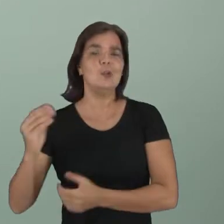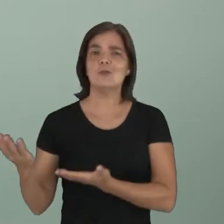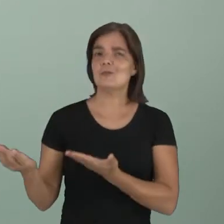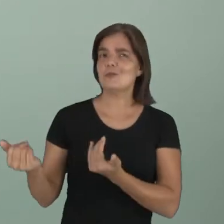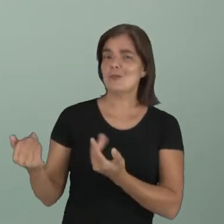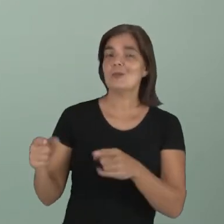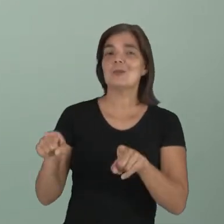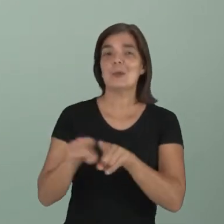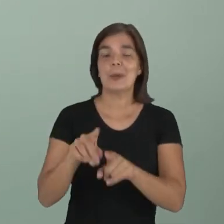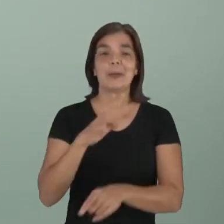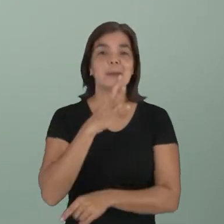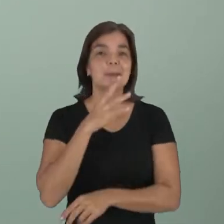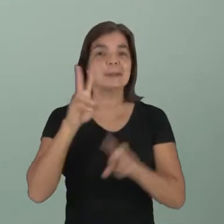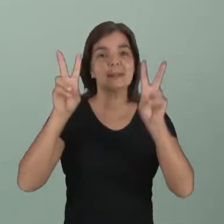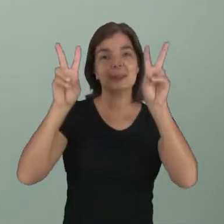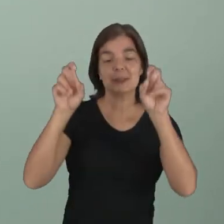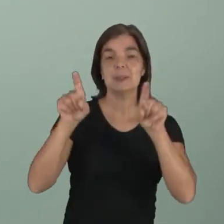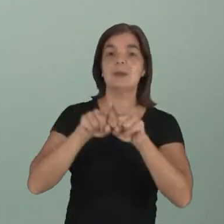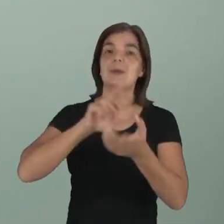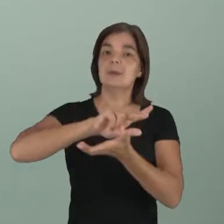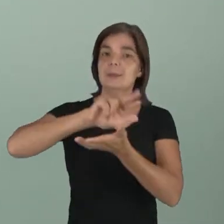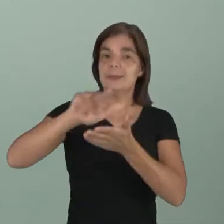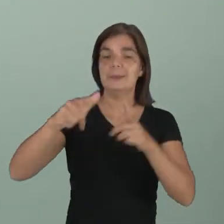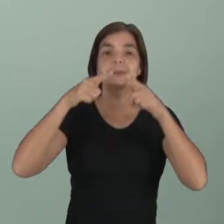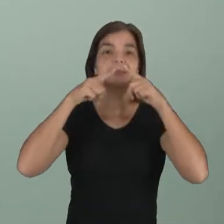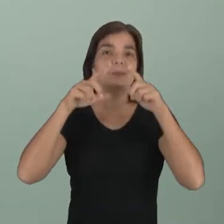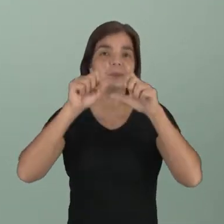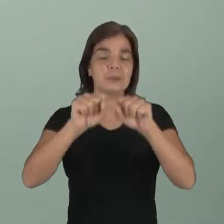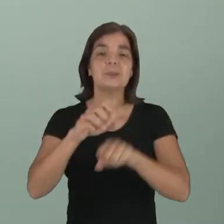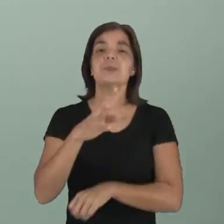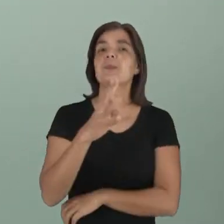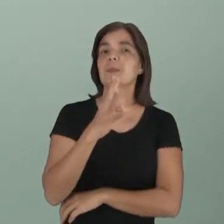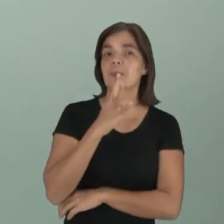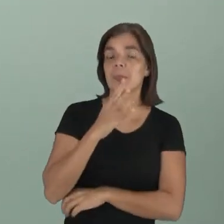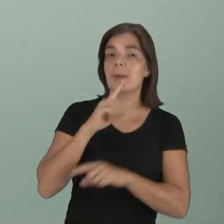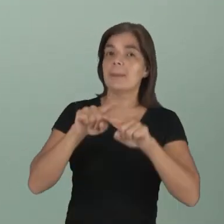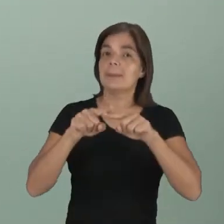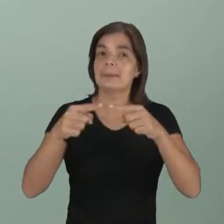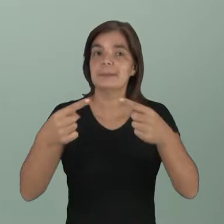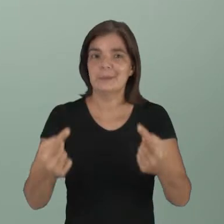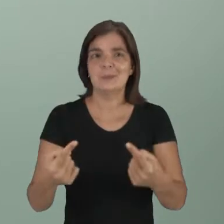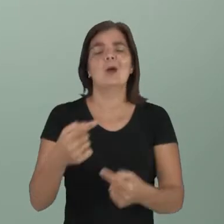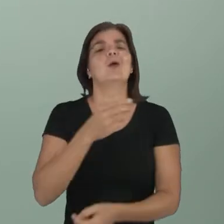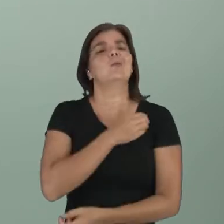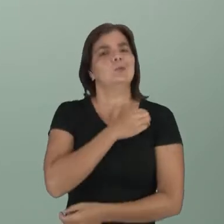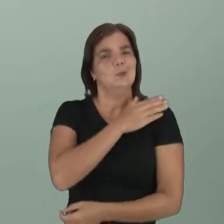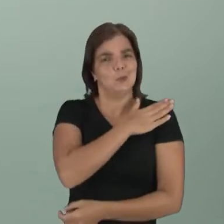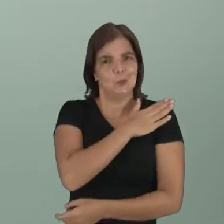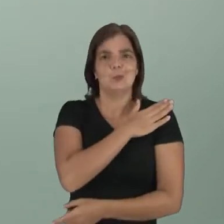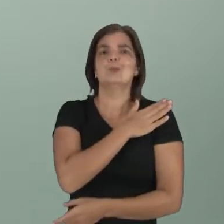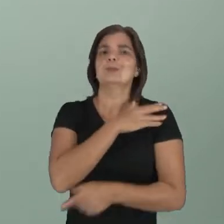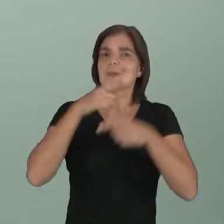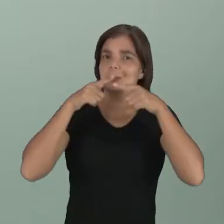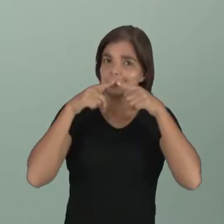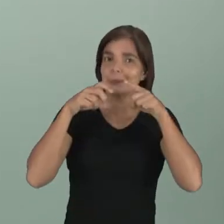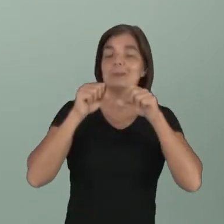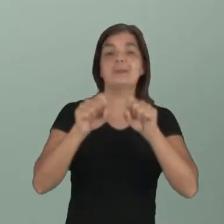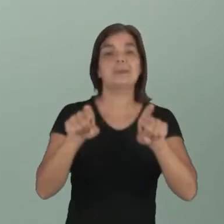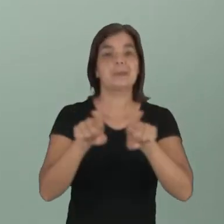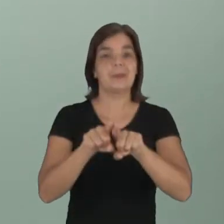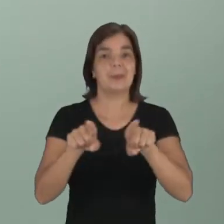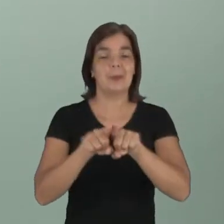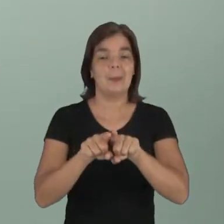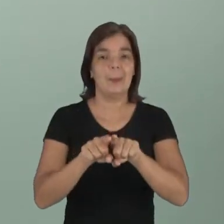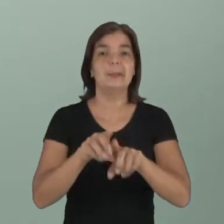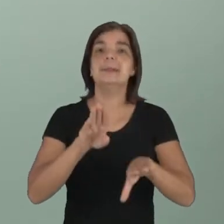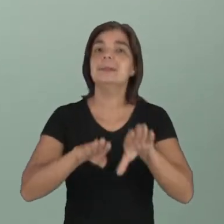tema, né? A variação linguística muito conhecida, porém há muito preconceito linguístico, né,